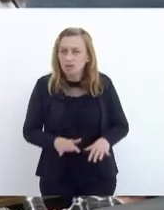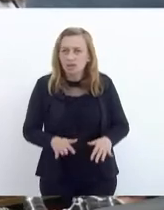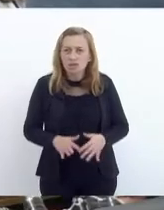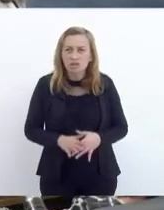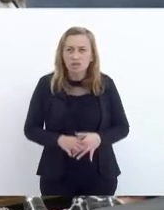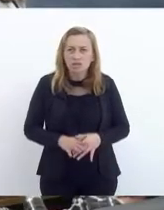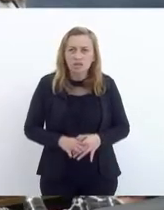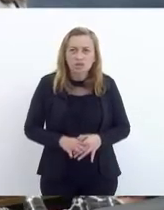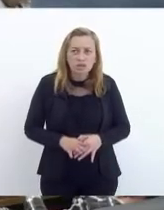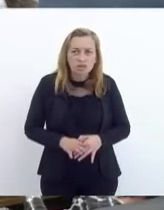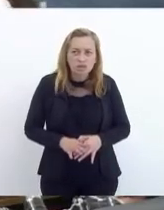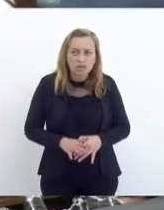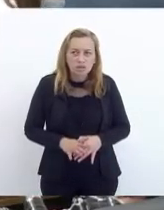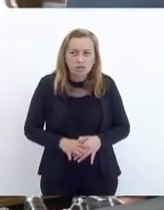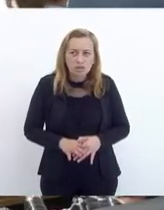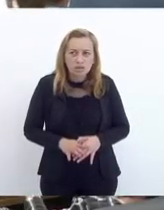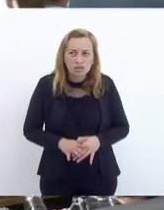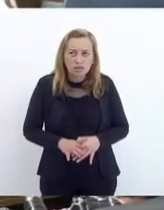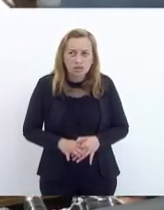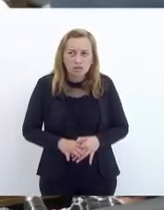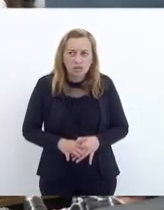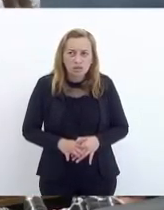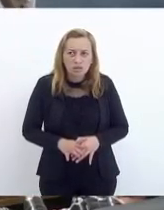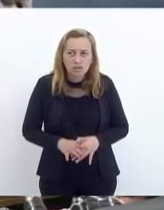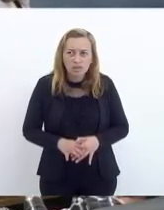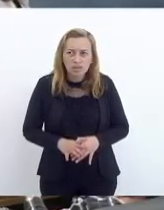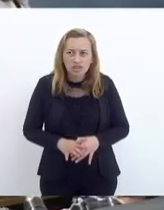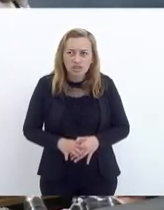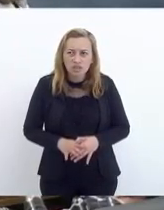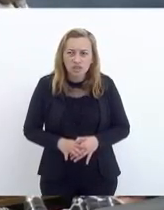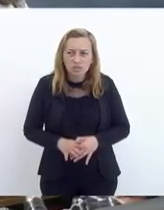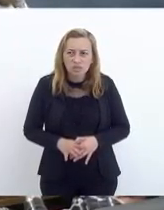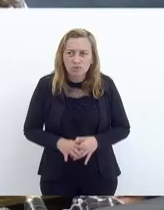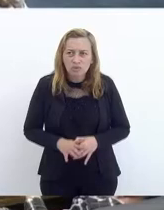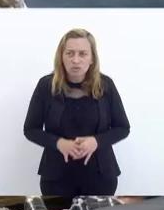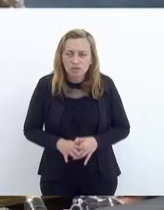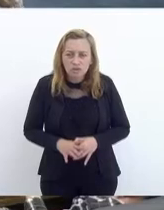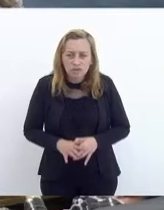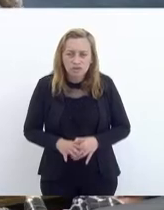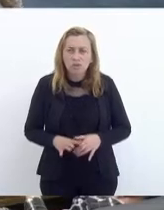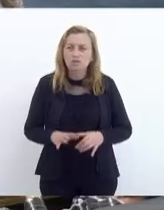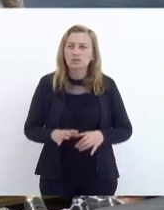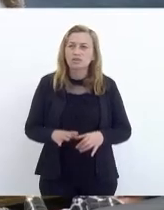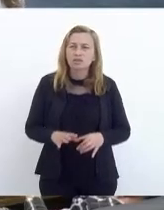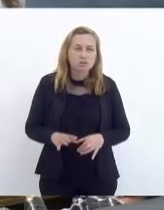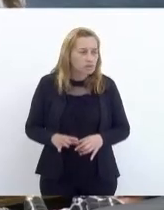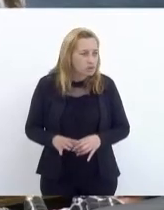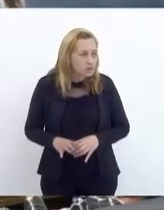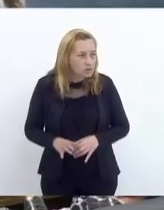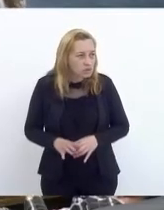cima daquele que está, tem o seu carro, entendeu?